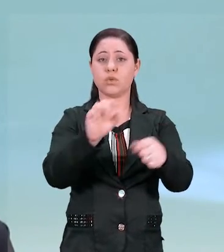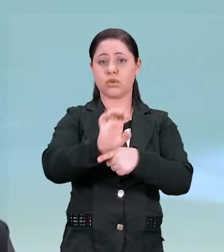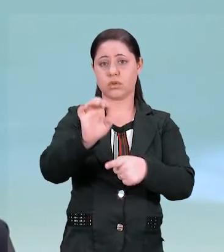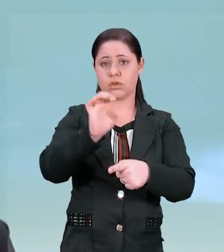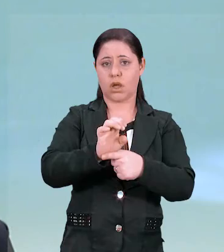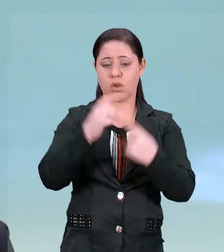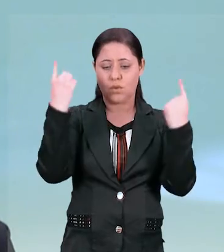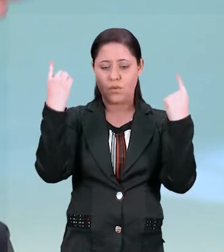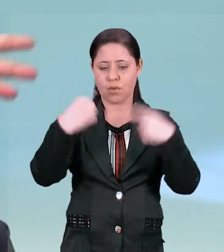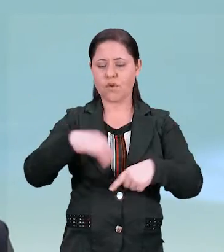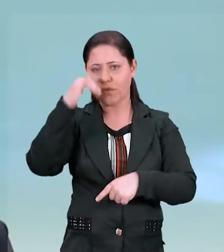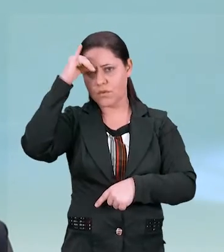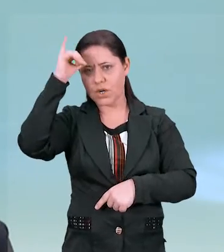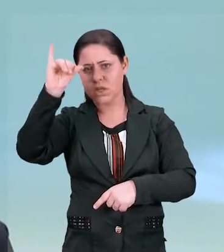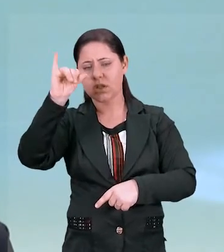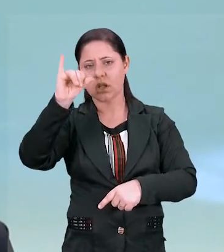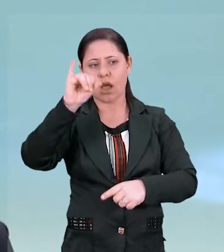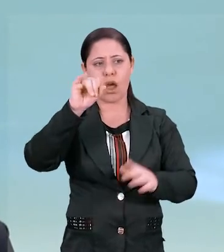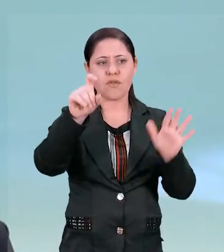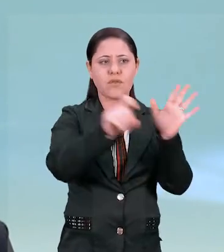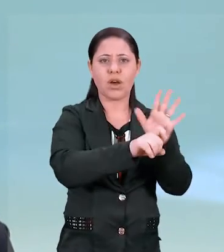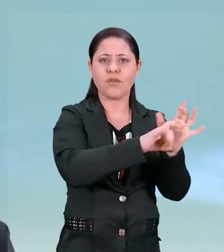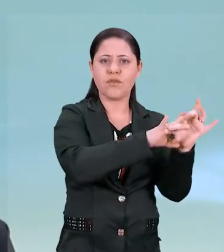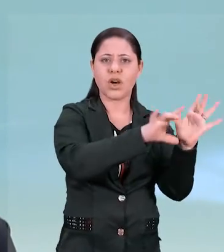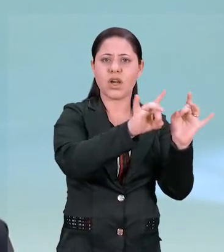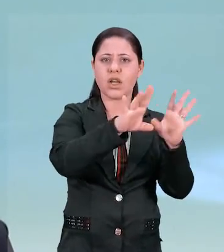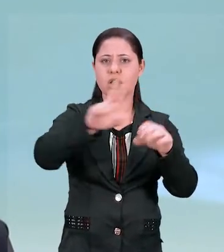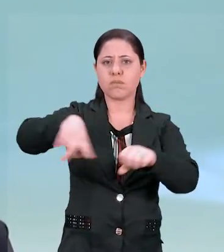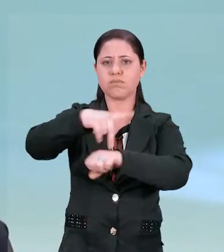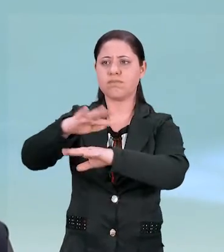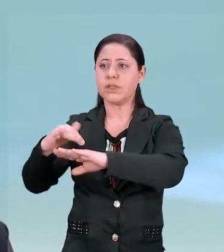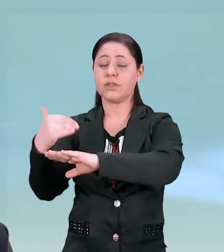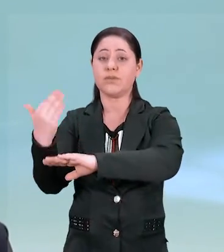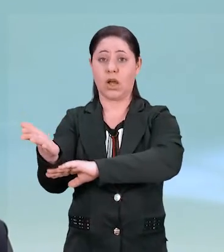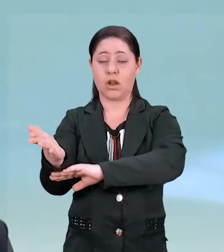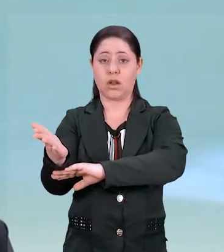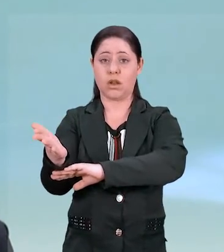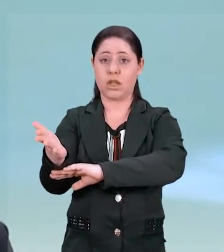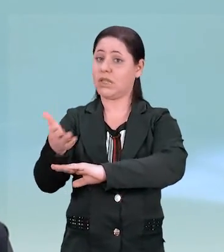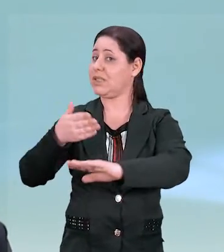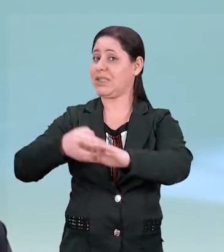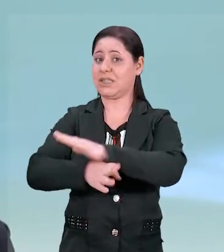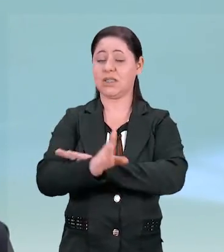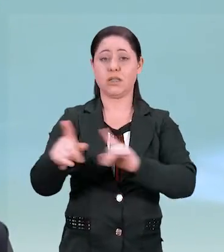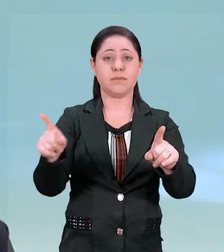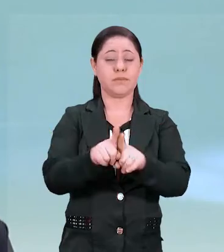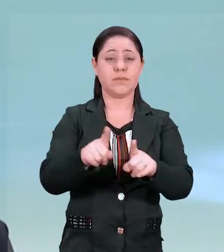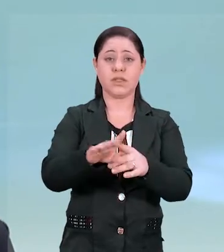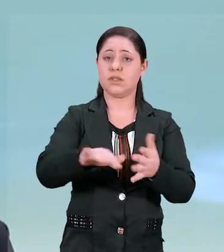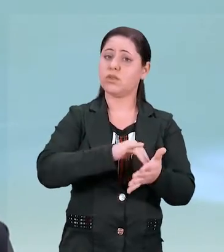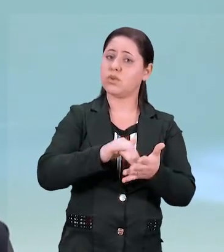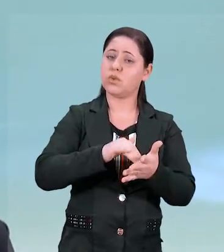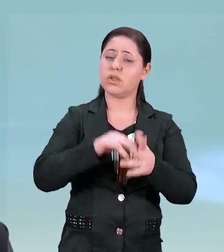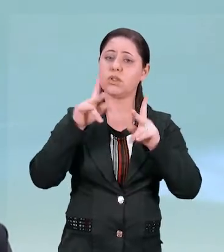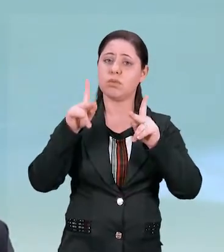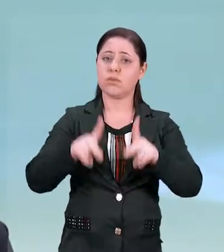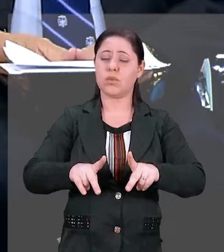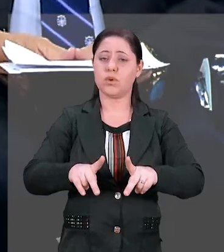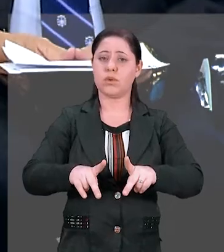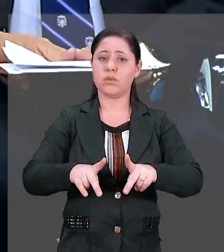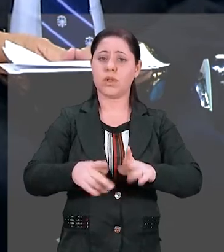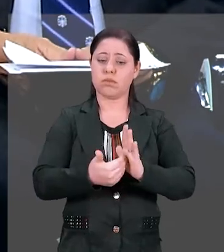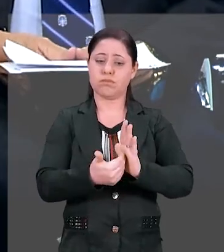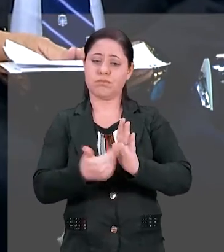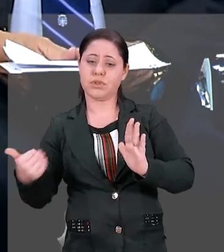tráfico transnacional, que é a competência do governo federal. A saída da Secretaria de Segurança Pública do Estado torna um caos